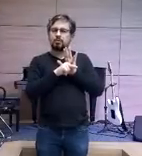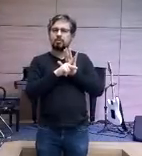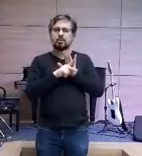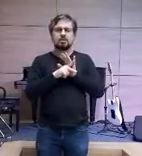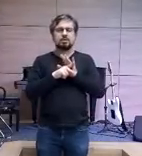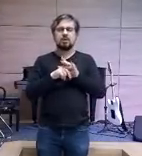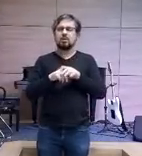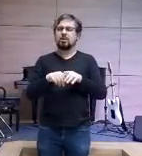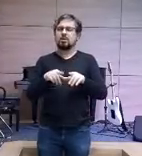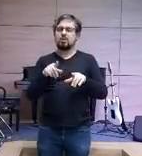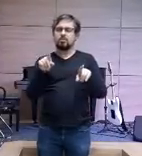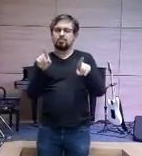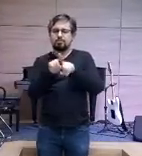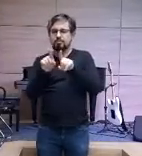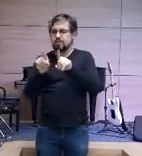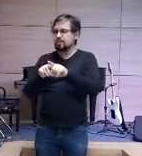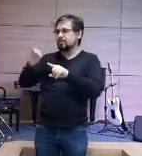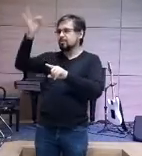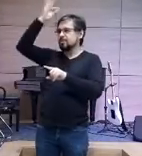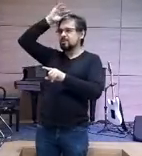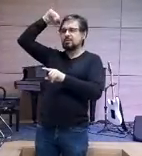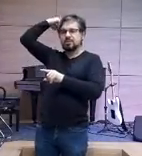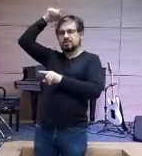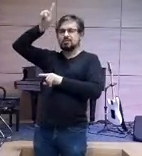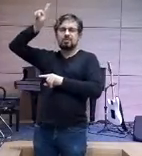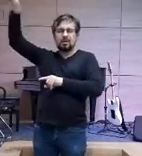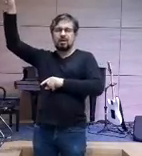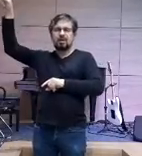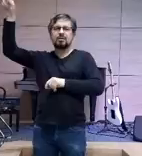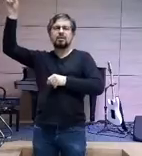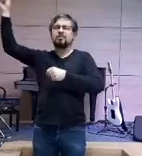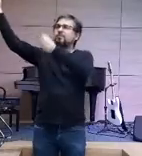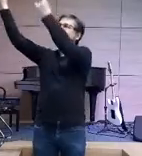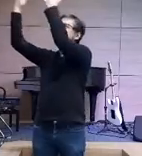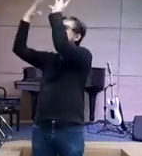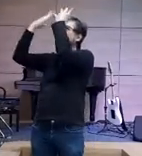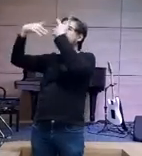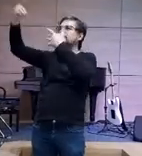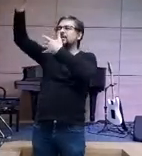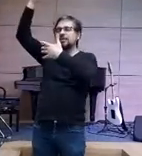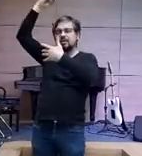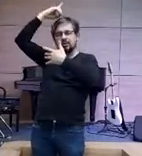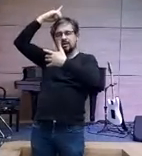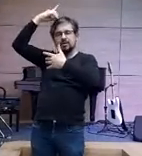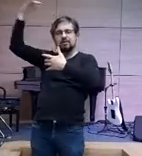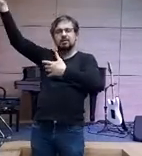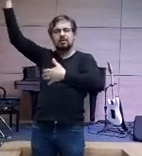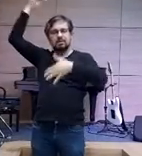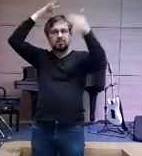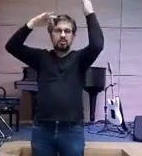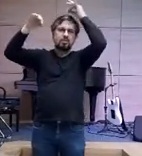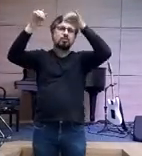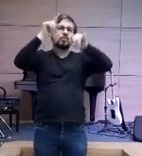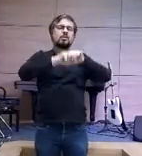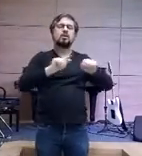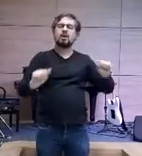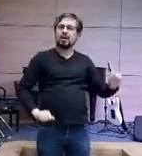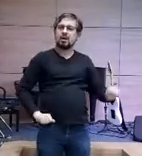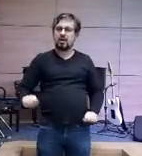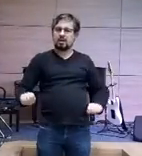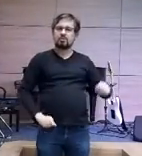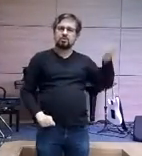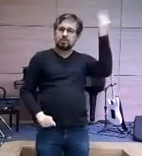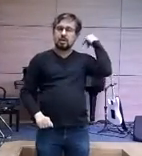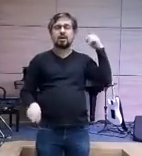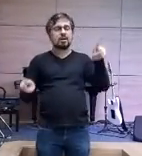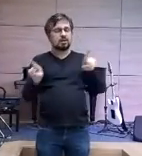santo que foi derramado Ele está aqui hoje está nas reuniões das igrejas está na reunião da sua casa mas